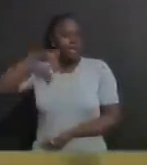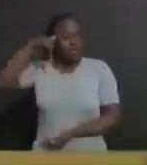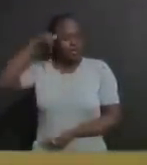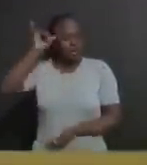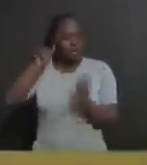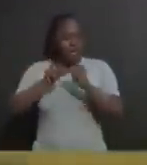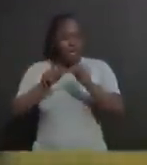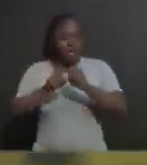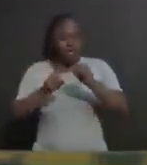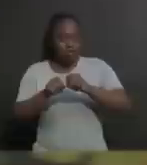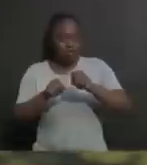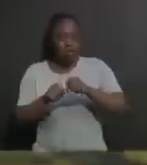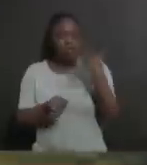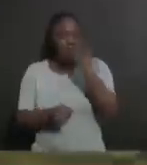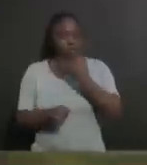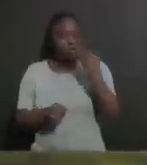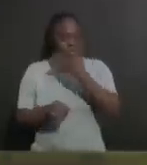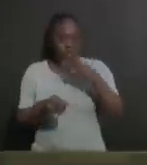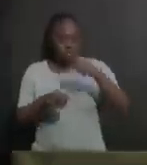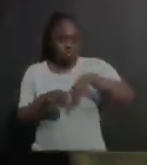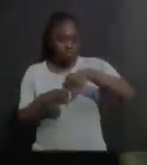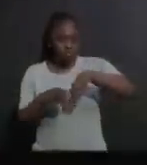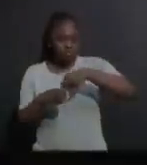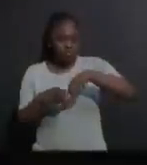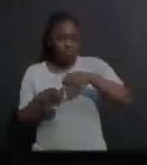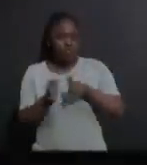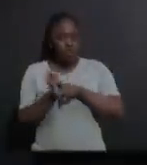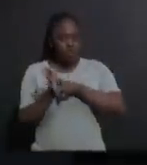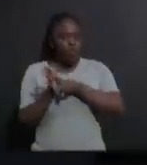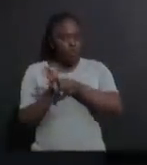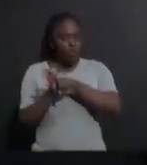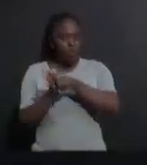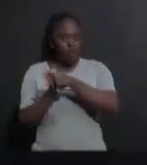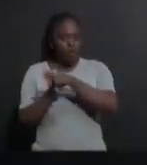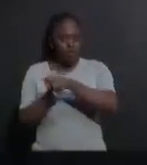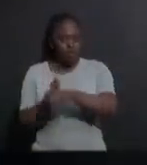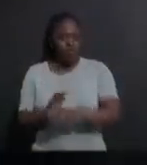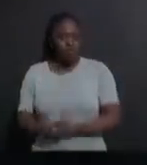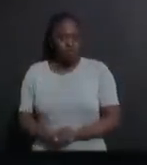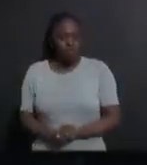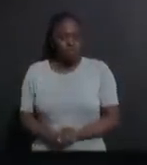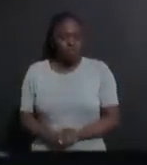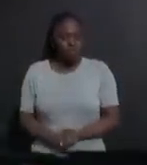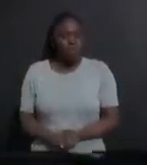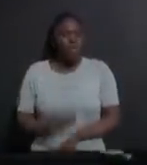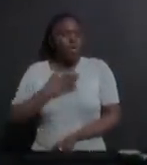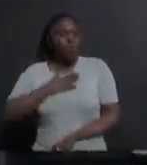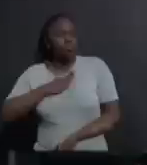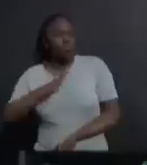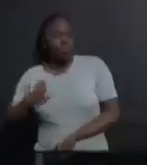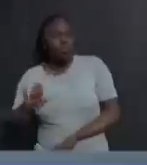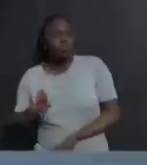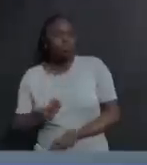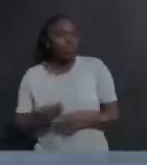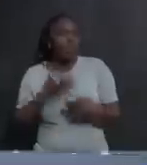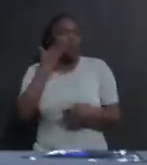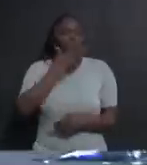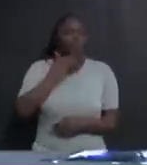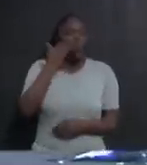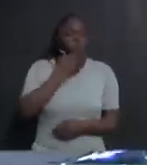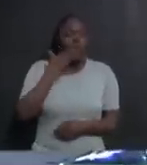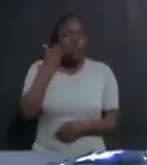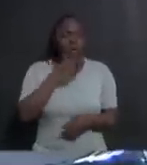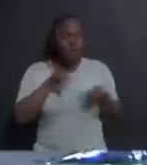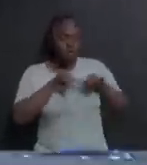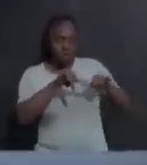de doce de goiaba. Eu gosto de goiaba, muito de goiaba. Quem tiver doce de goiaba, eu quero, mas não gosto de doce, esses playboy de mercado